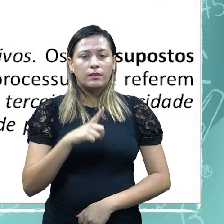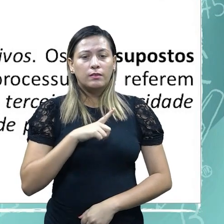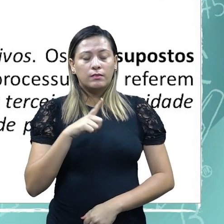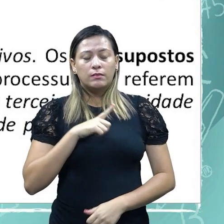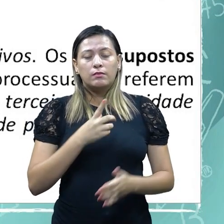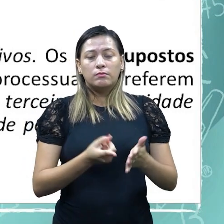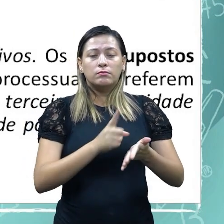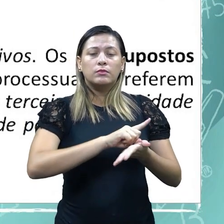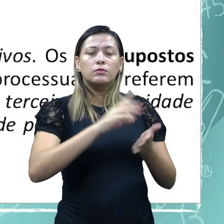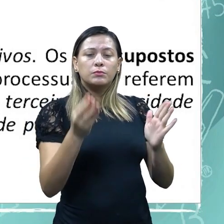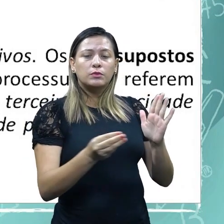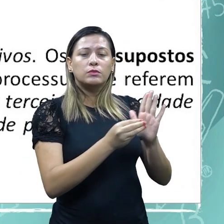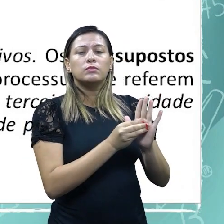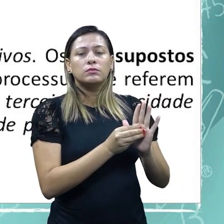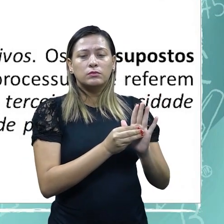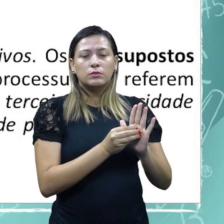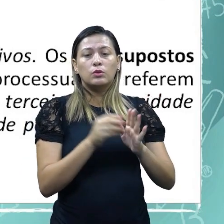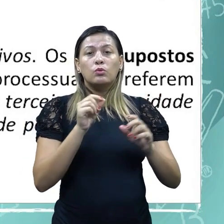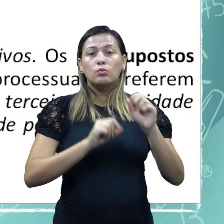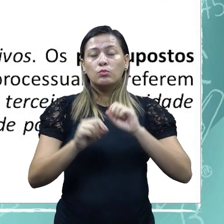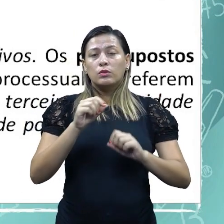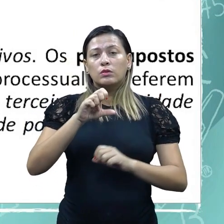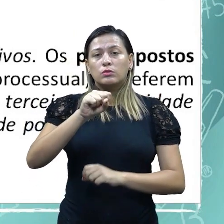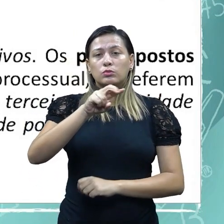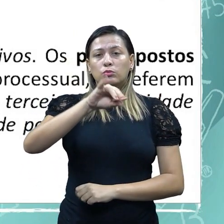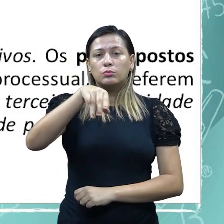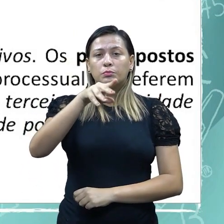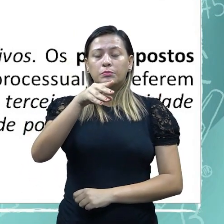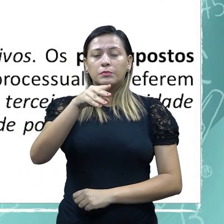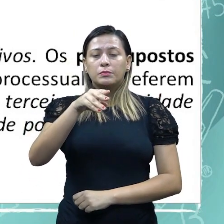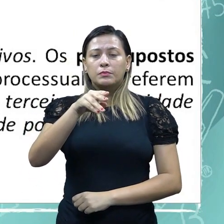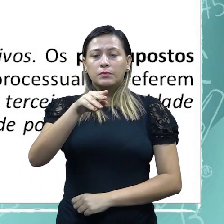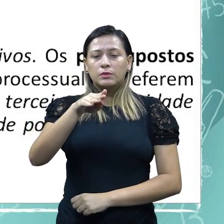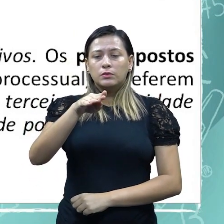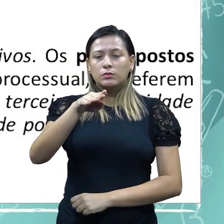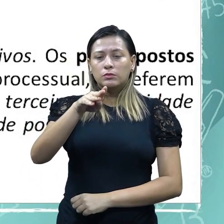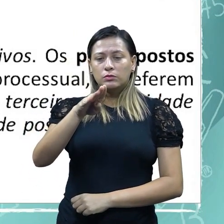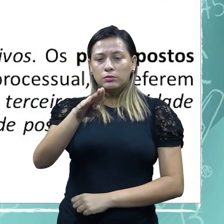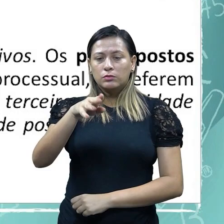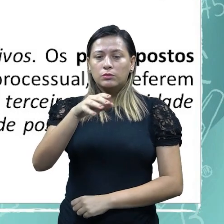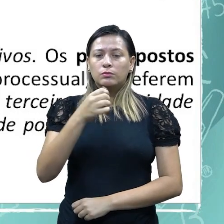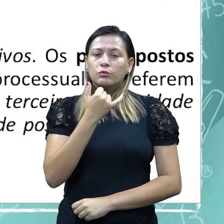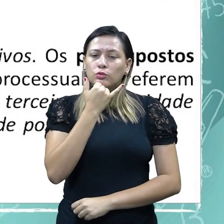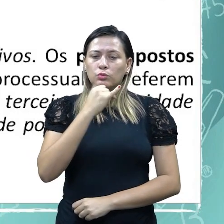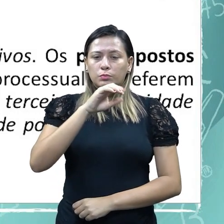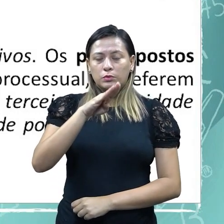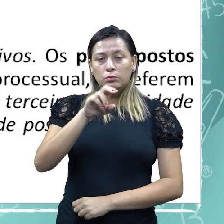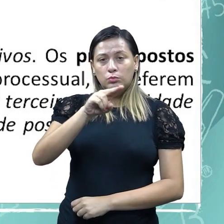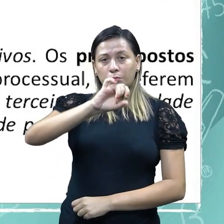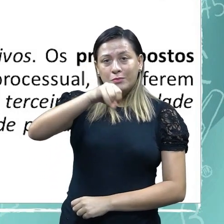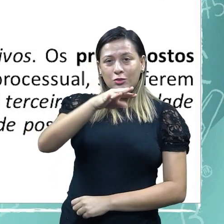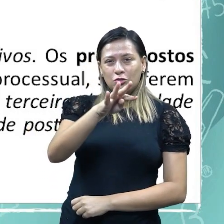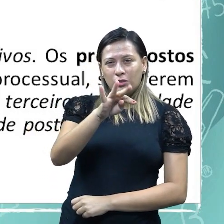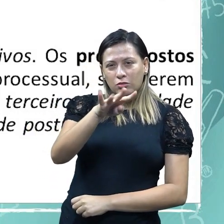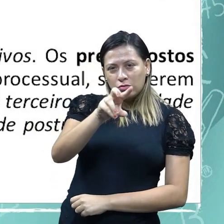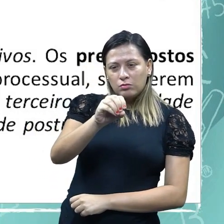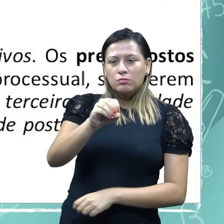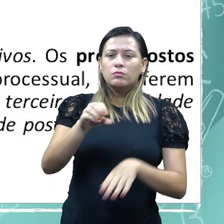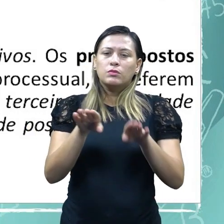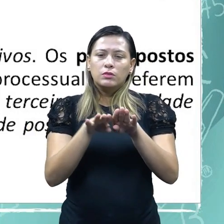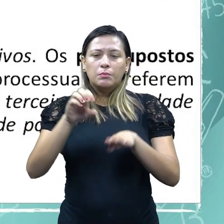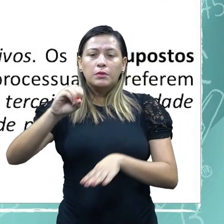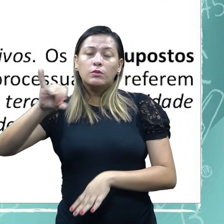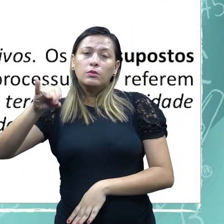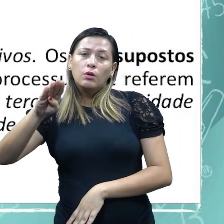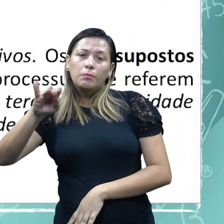pressupostos processuais de forma subjetiva e objetiva. Os pressupostos processuais